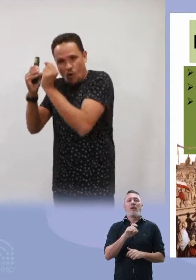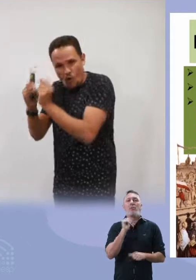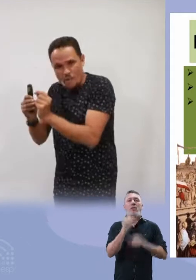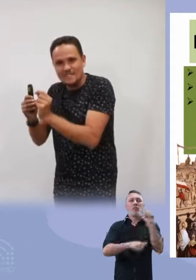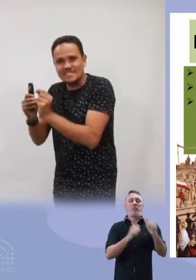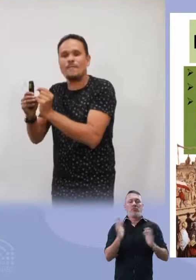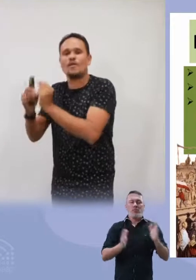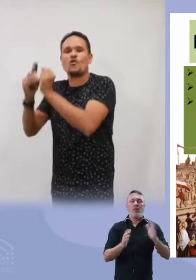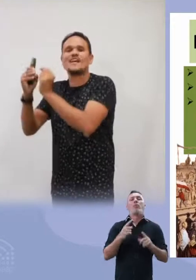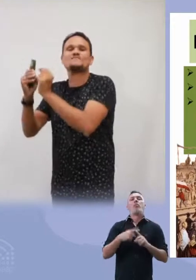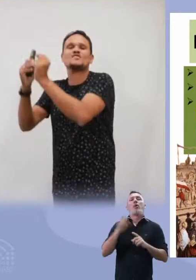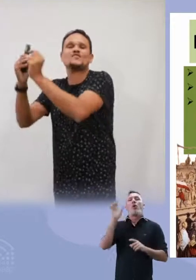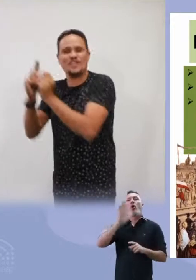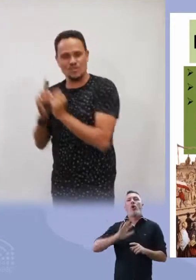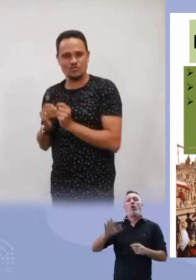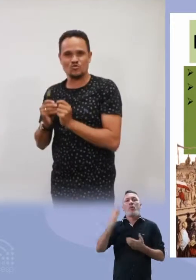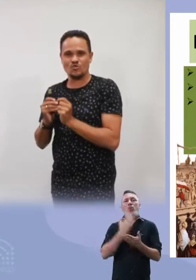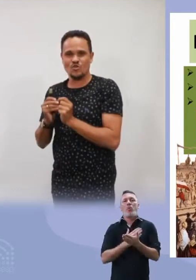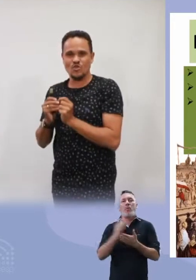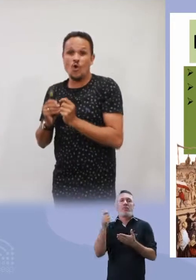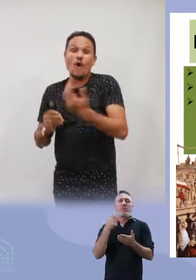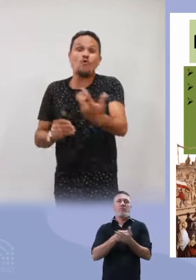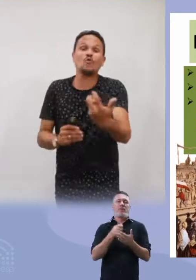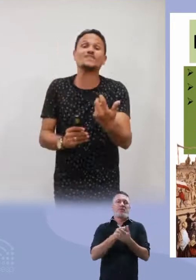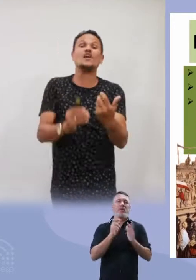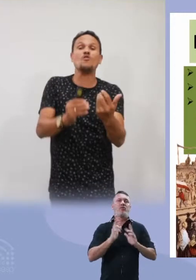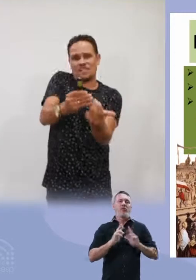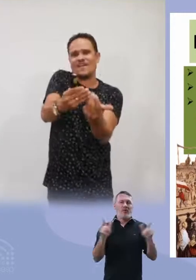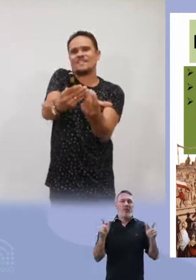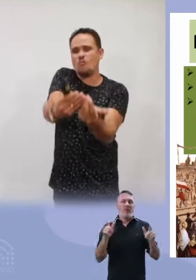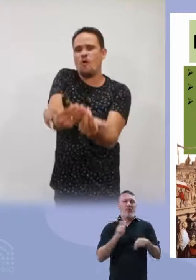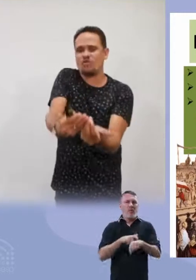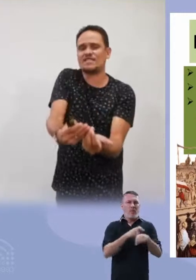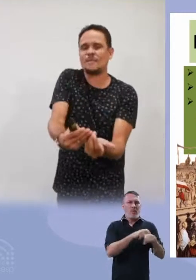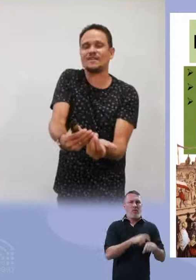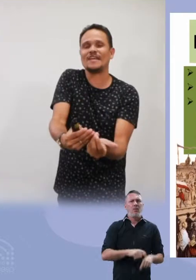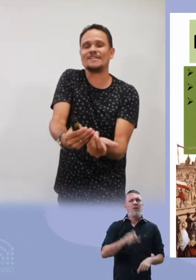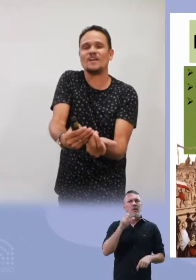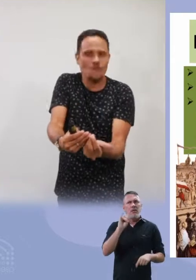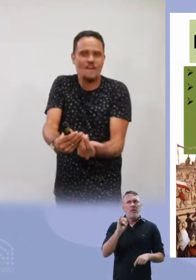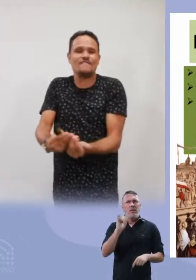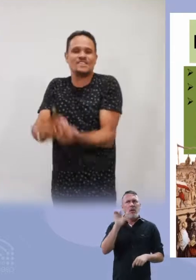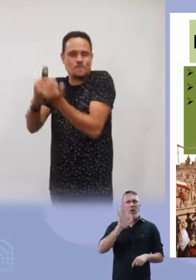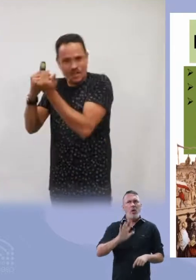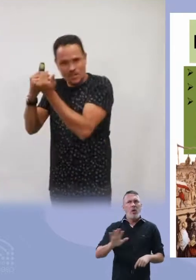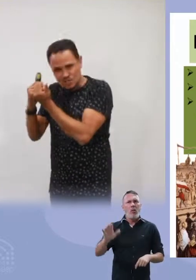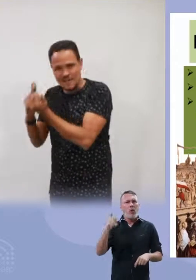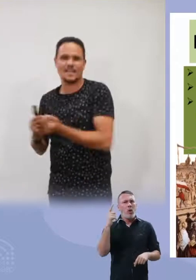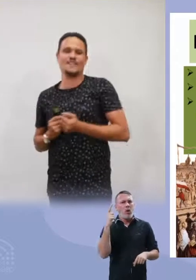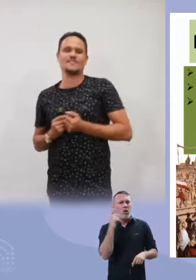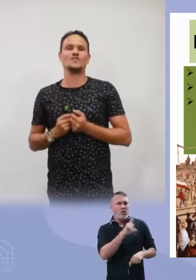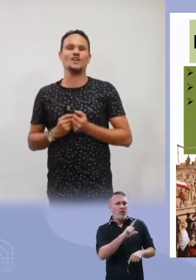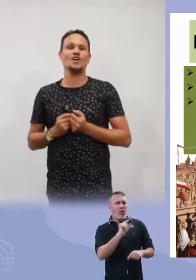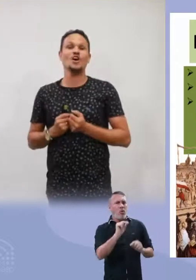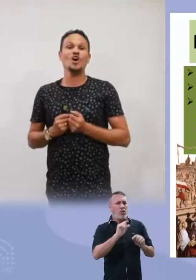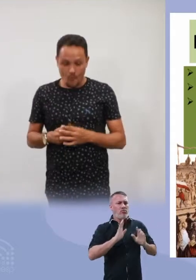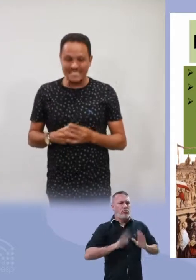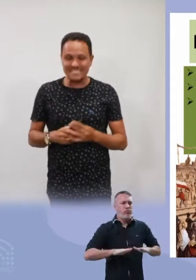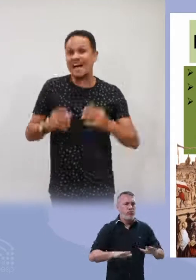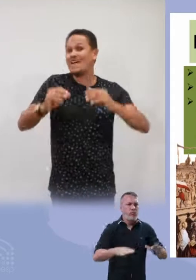fazer roupas para locais mais frios. O algodão, que vai ter um pouco dessa plantação, vai ser para regiões mais